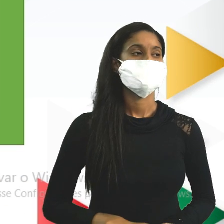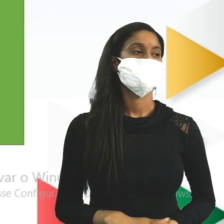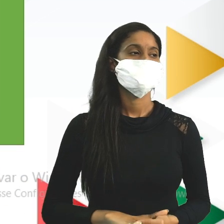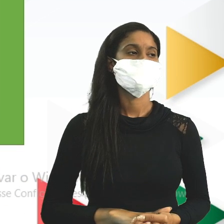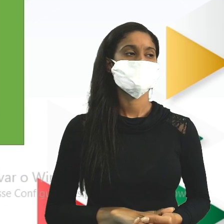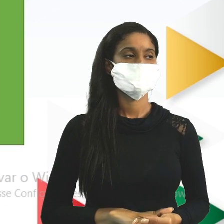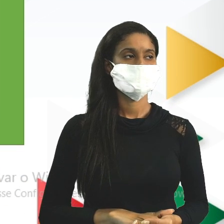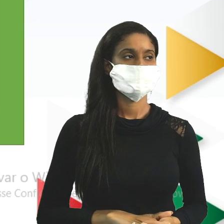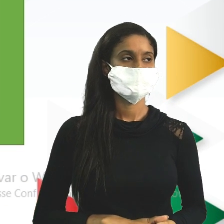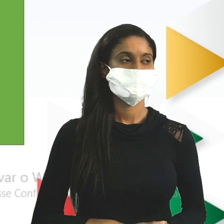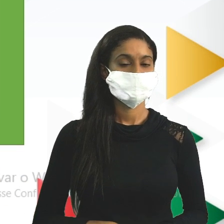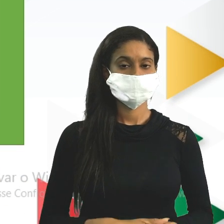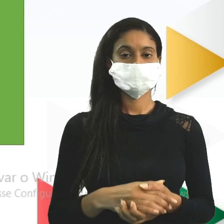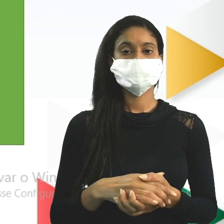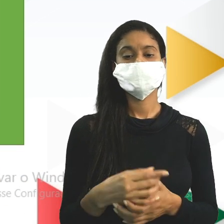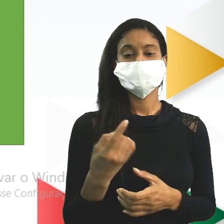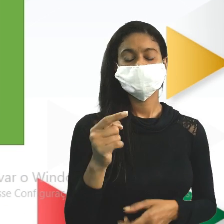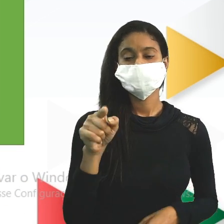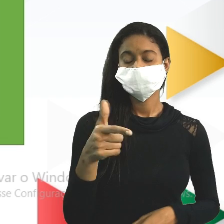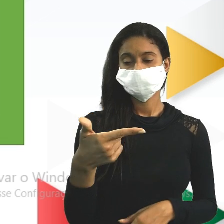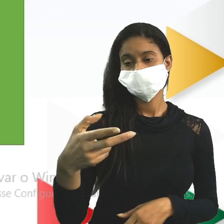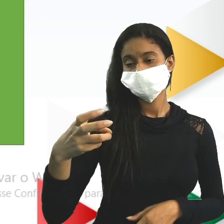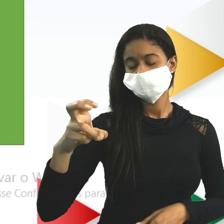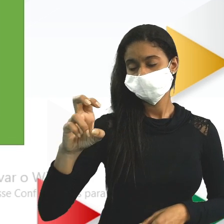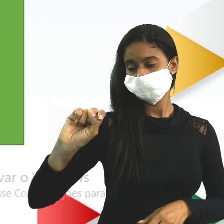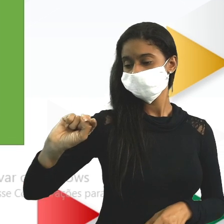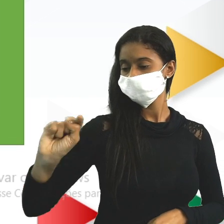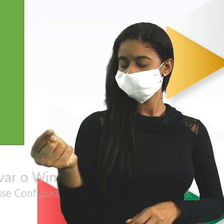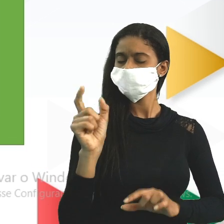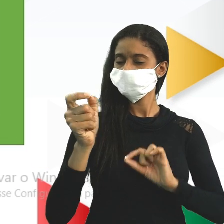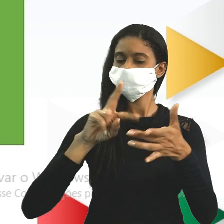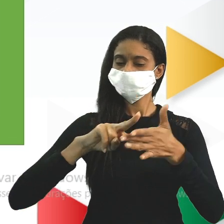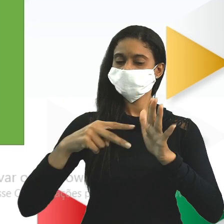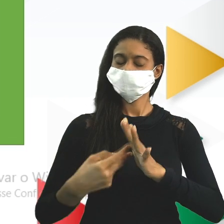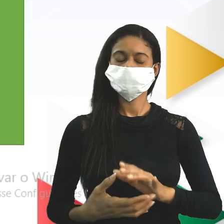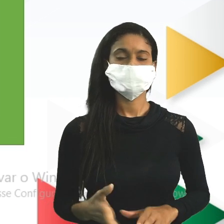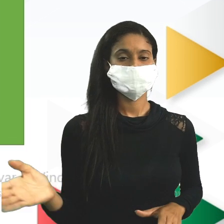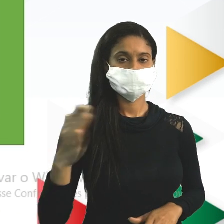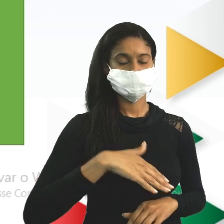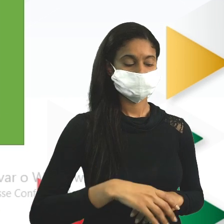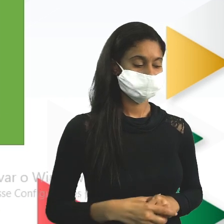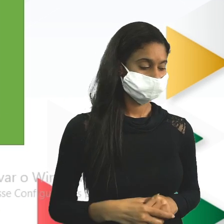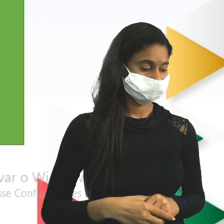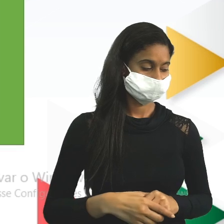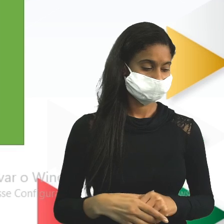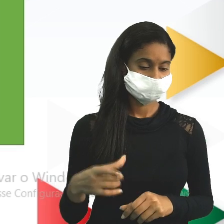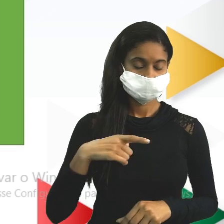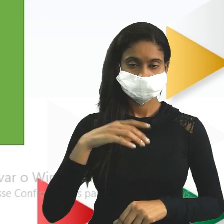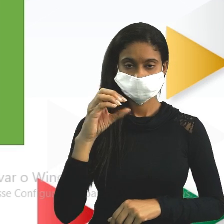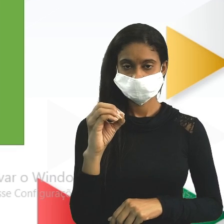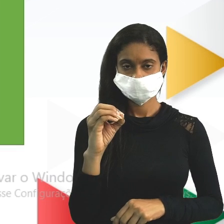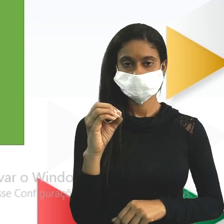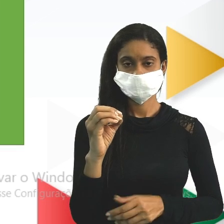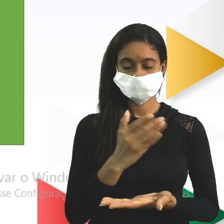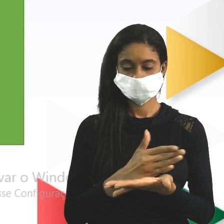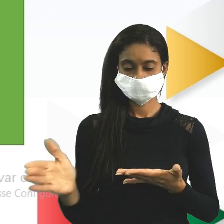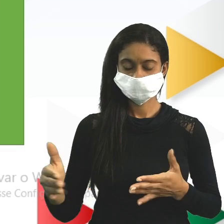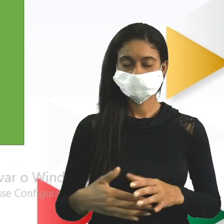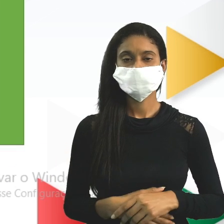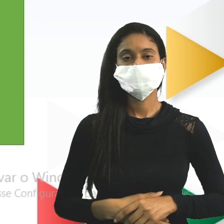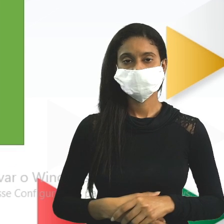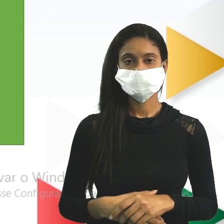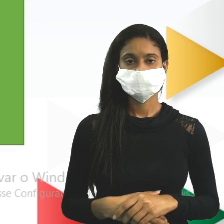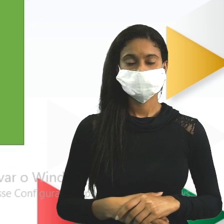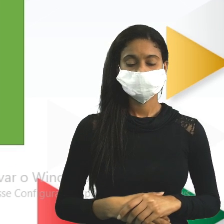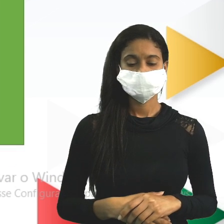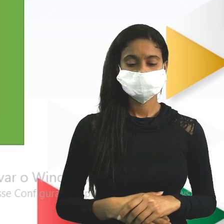aí. 1 por 25 mil. O que é isso? Bora lá. Eu tenho 0, que é o ponto de origem,